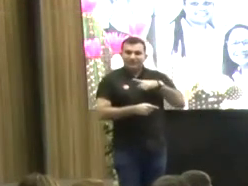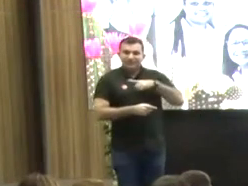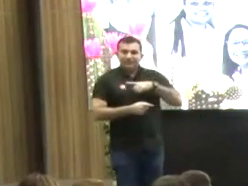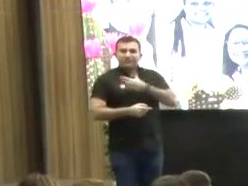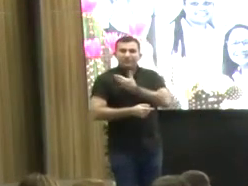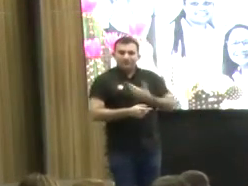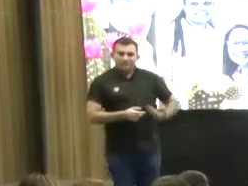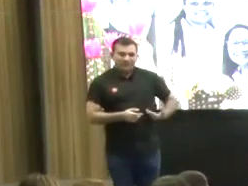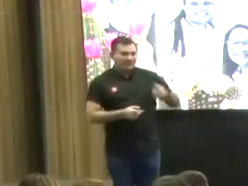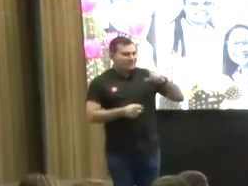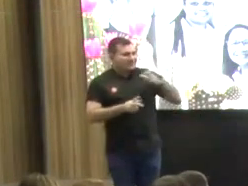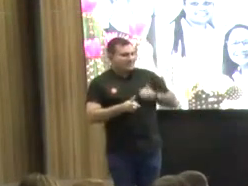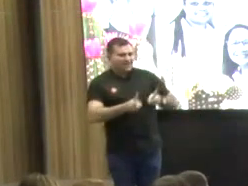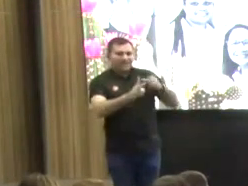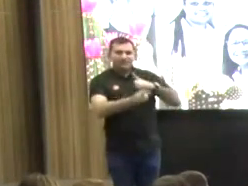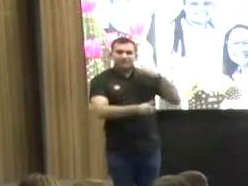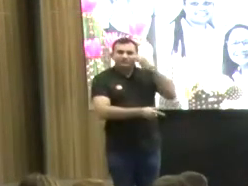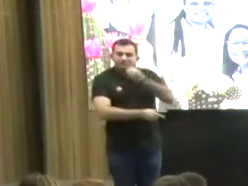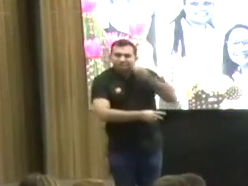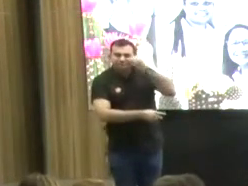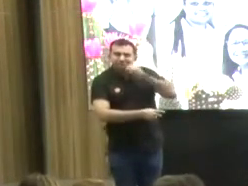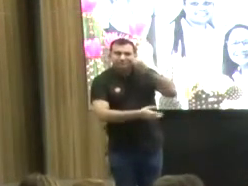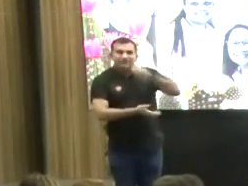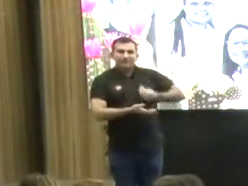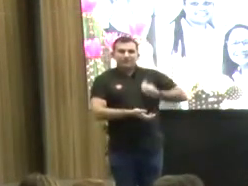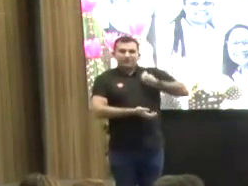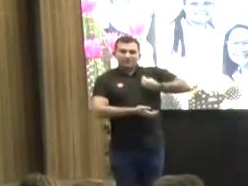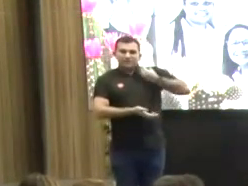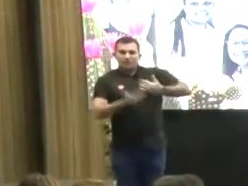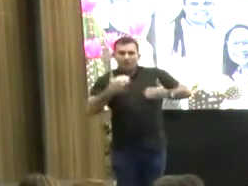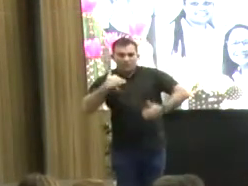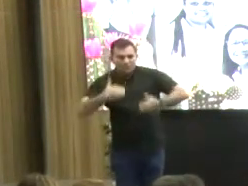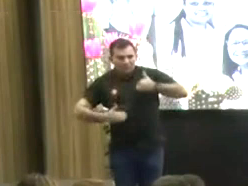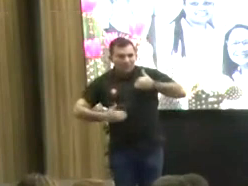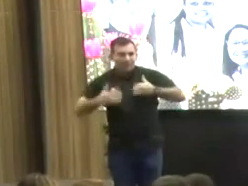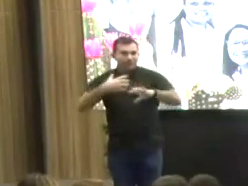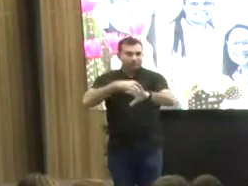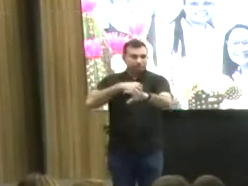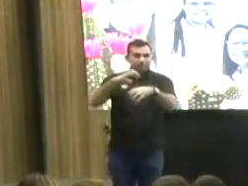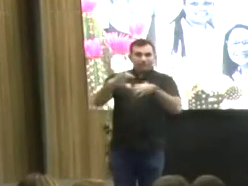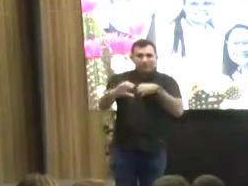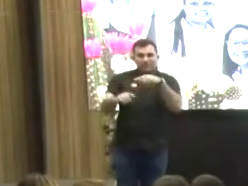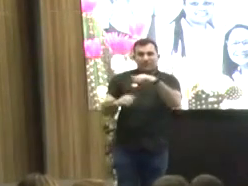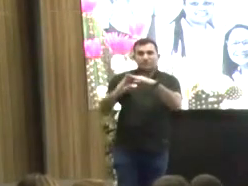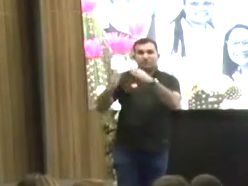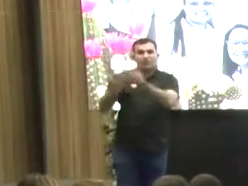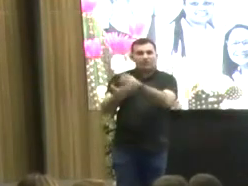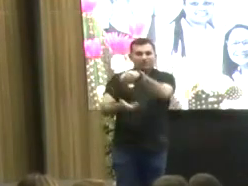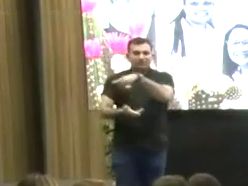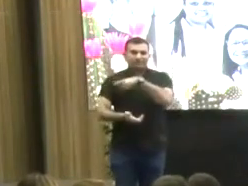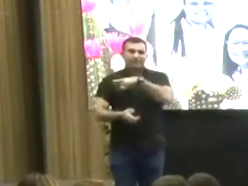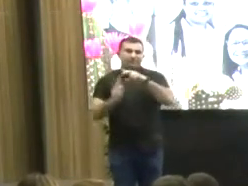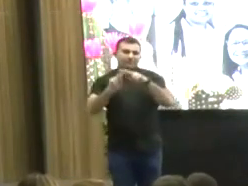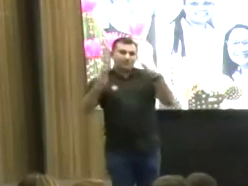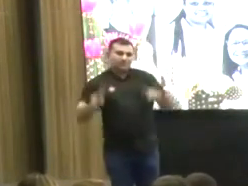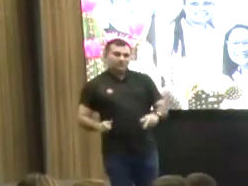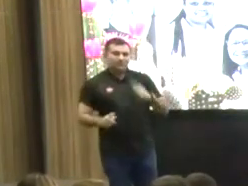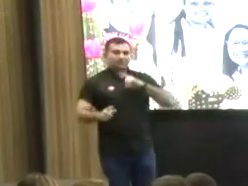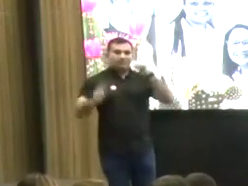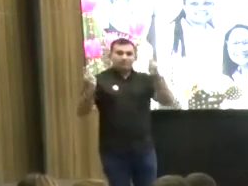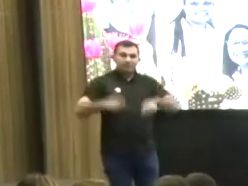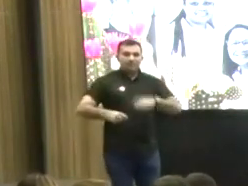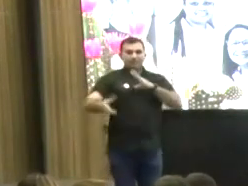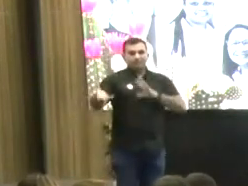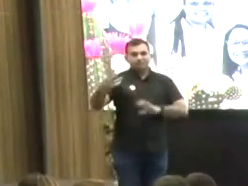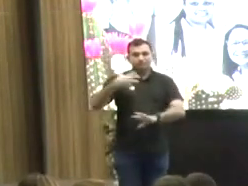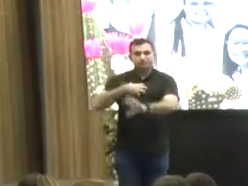de experiências existenciais, corporais, na medida que a escola tem um projeto educativo de implicação com